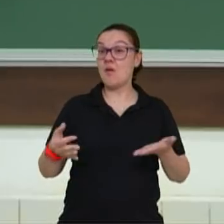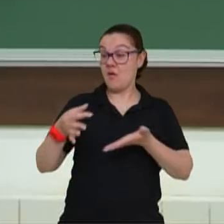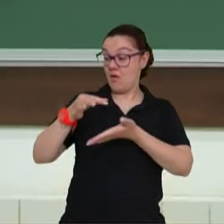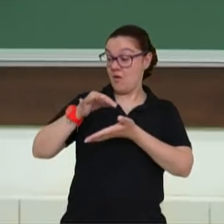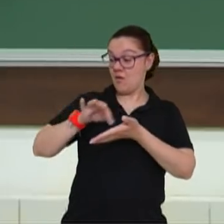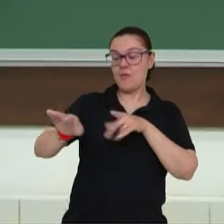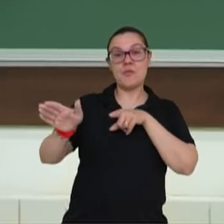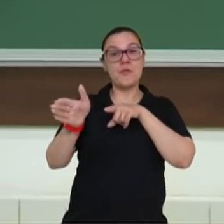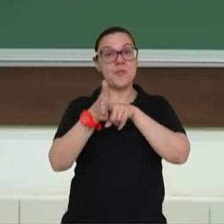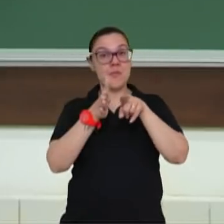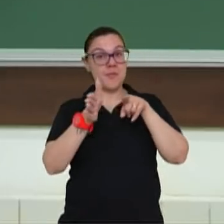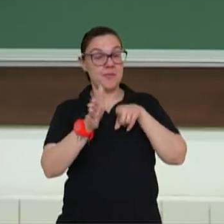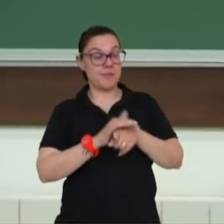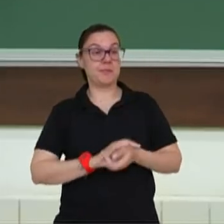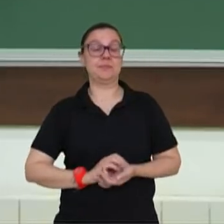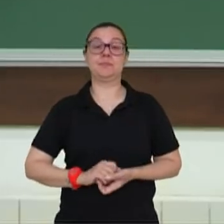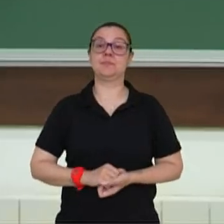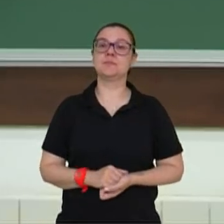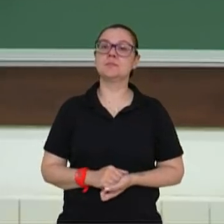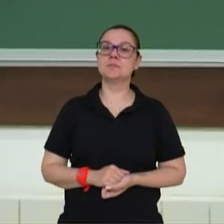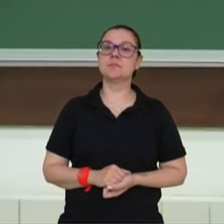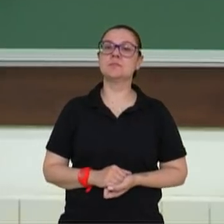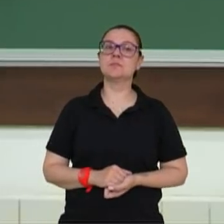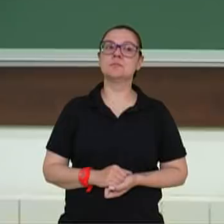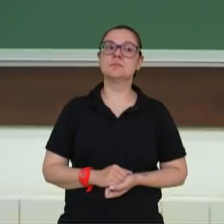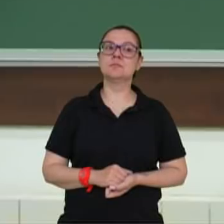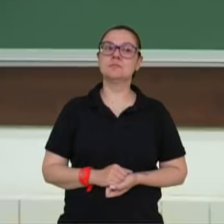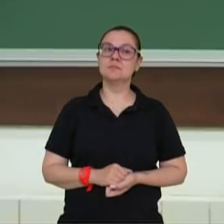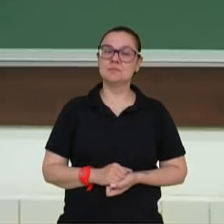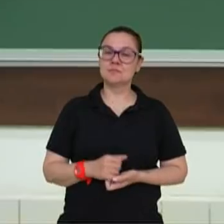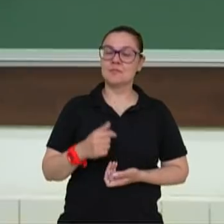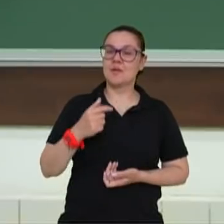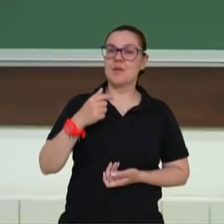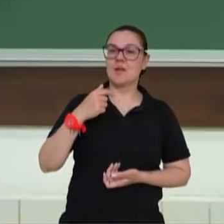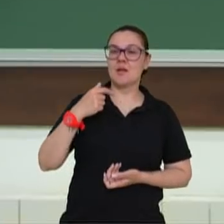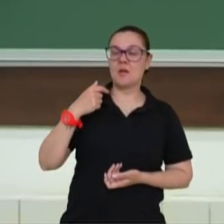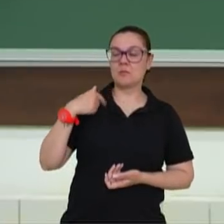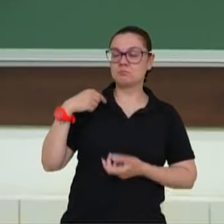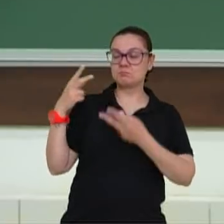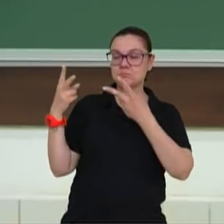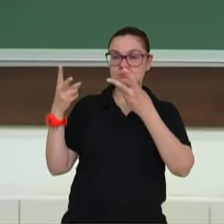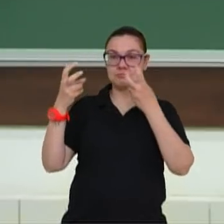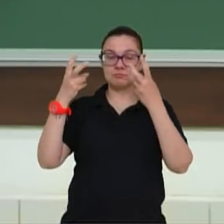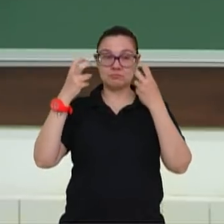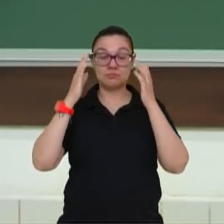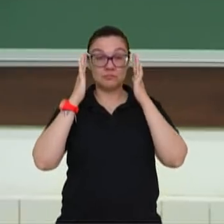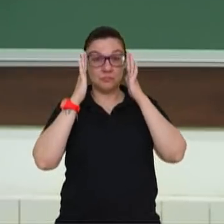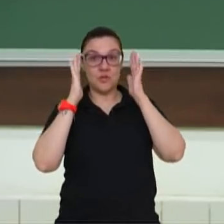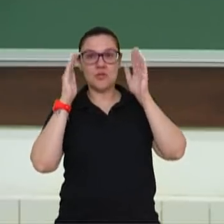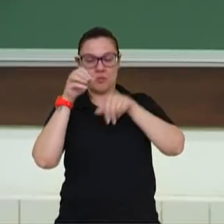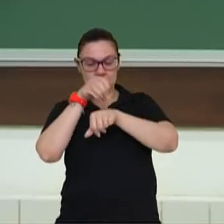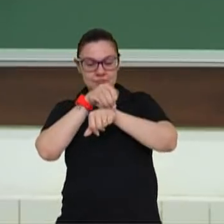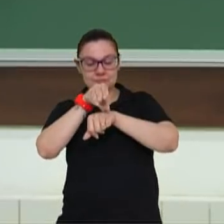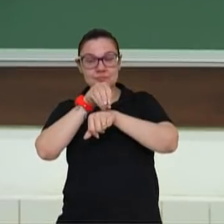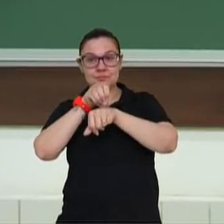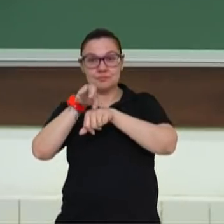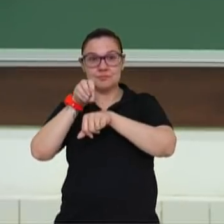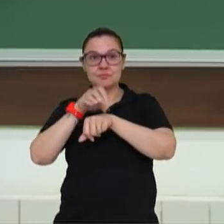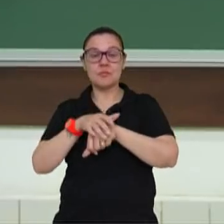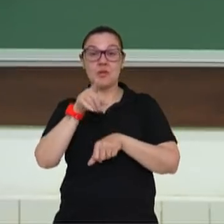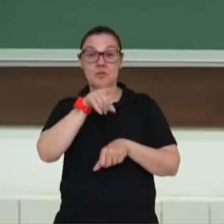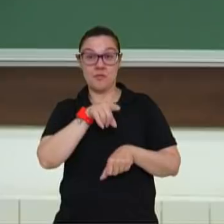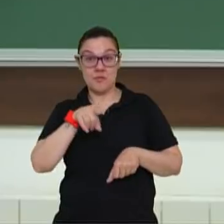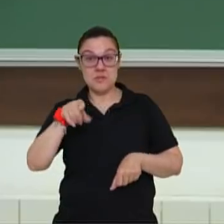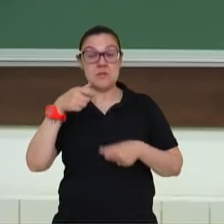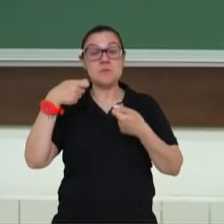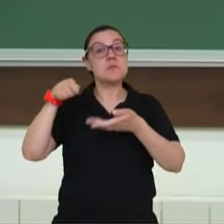corrigindo a nossa questão, e eu fiz algumas observações ali, já adiantando para vocês, e que